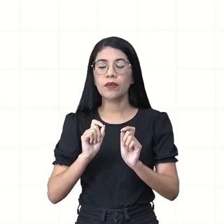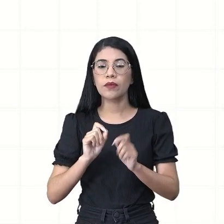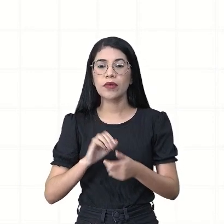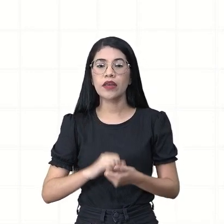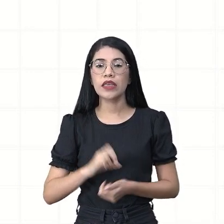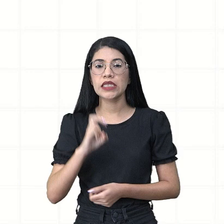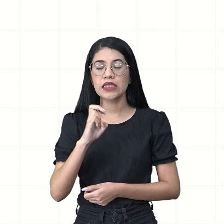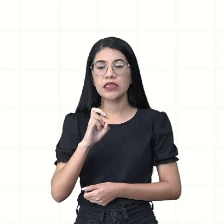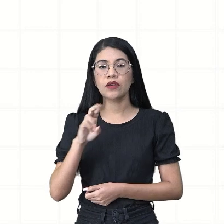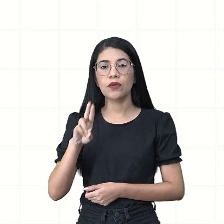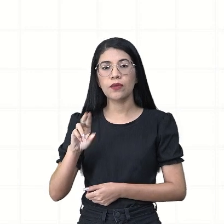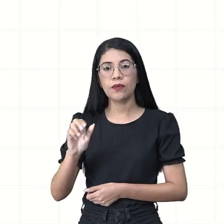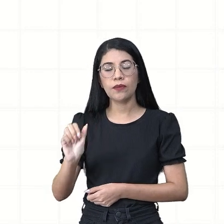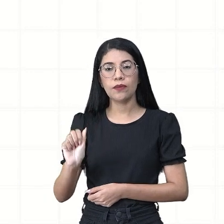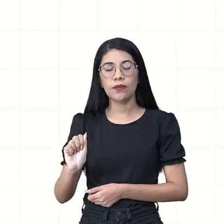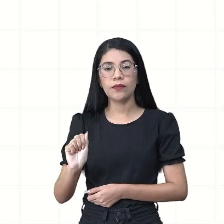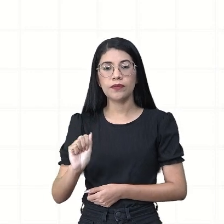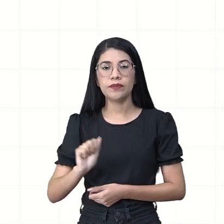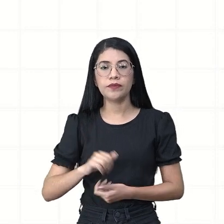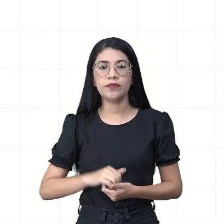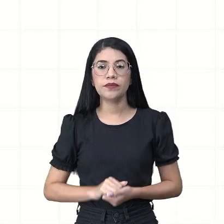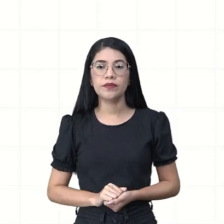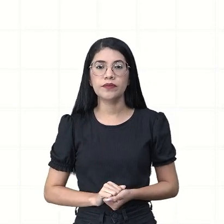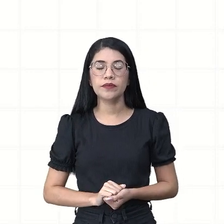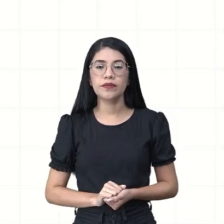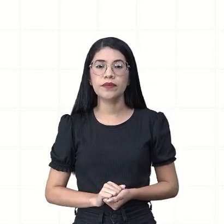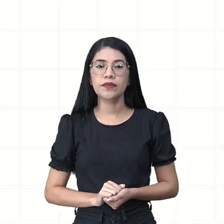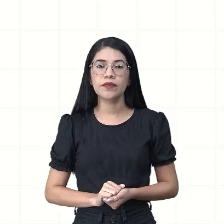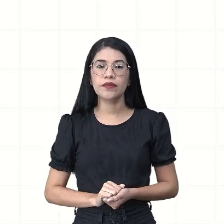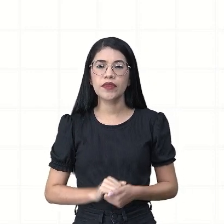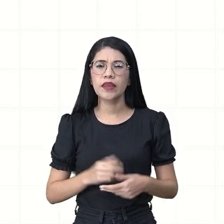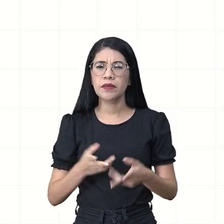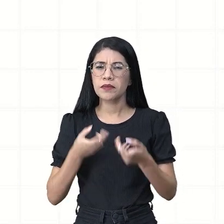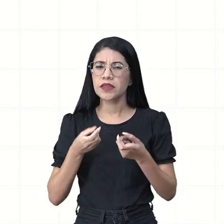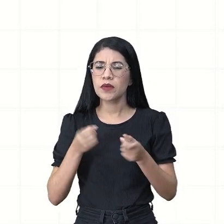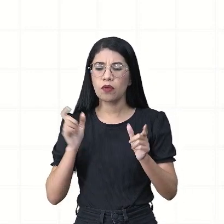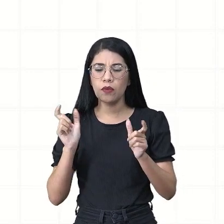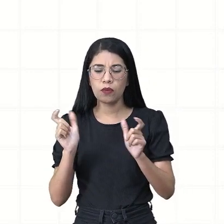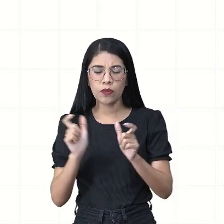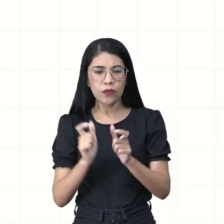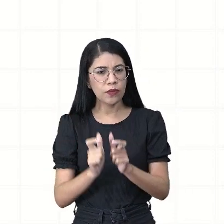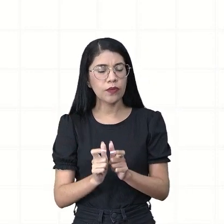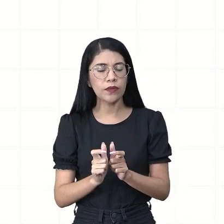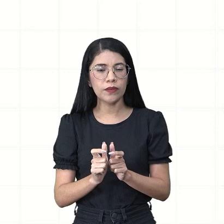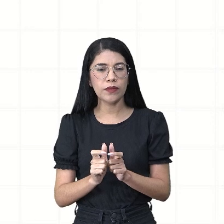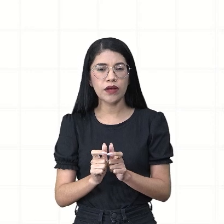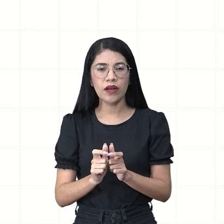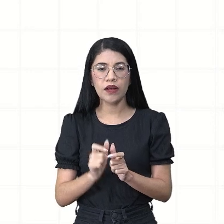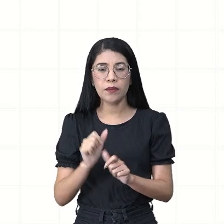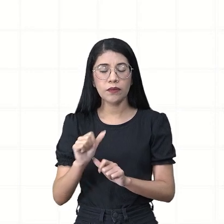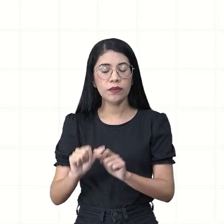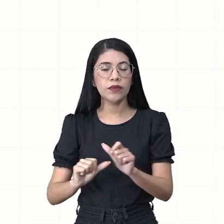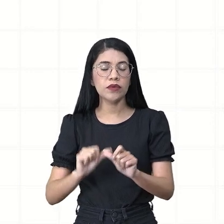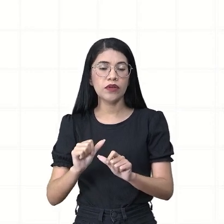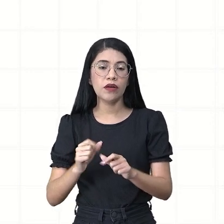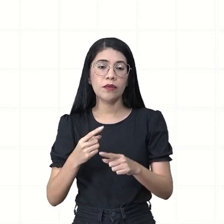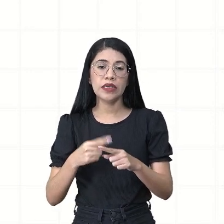5 unidades astronômicas. Olha como reduz aí a escrita, né? Então, ao invés de eu